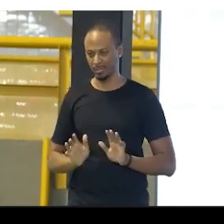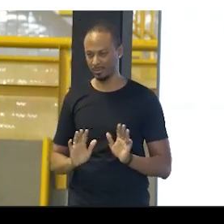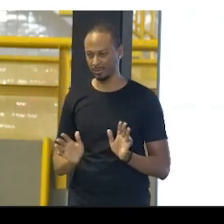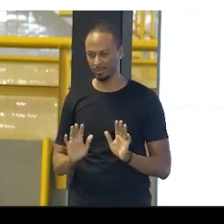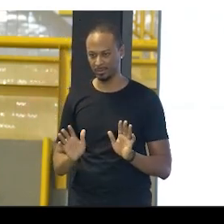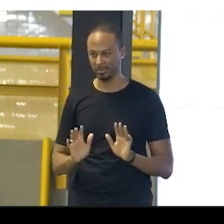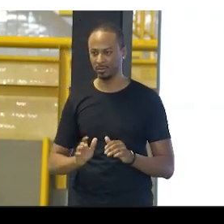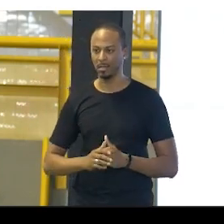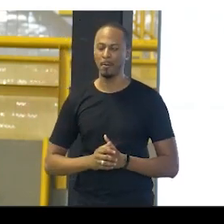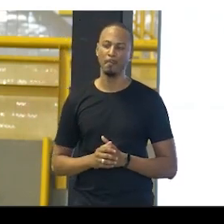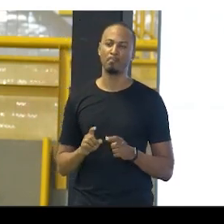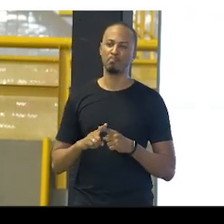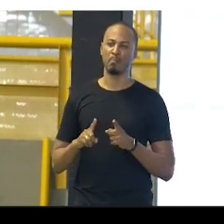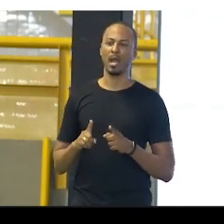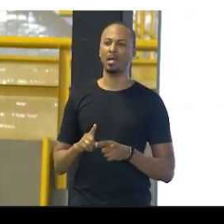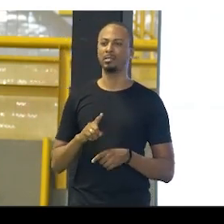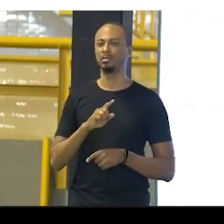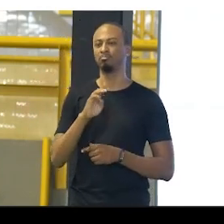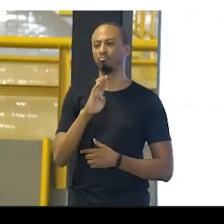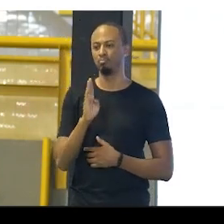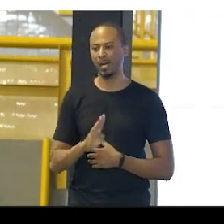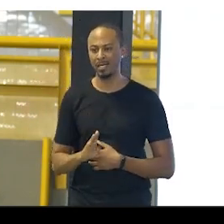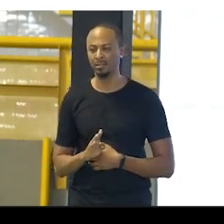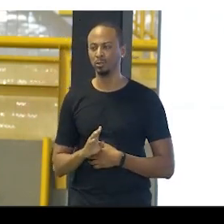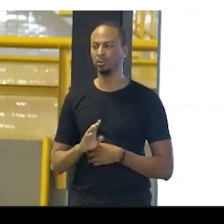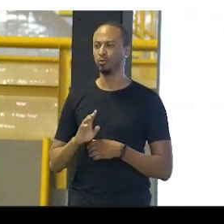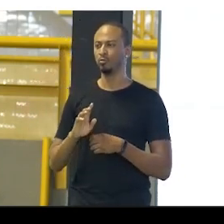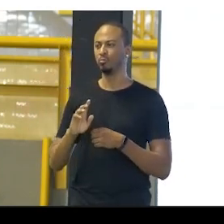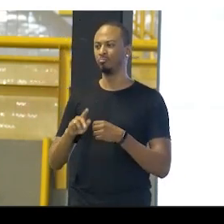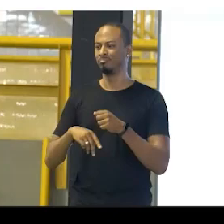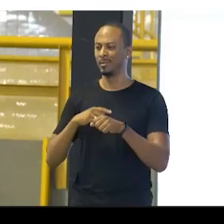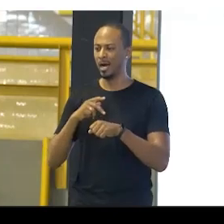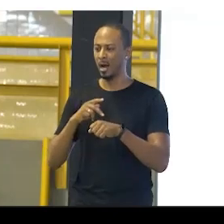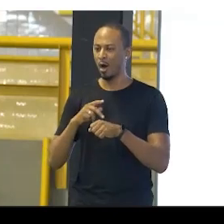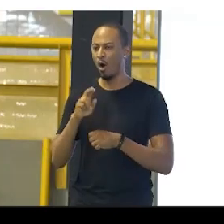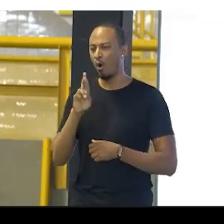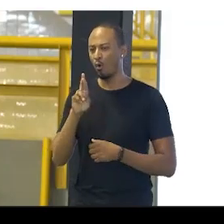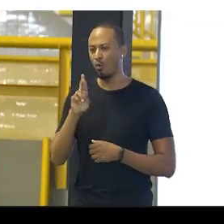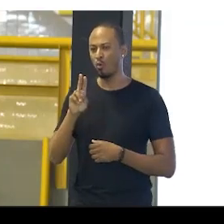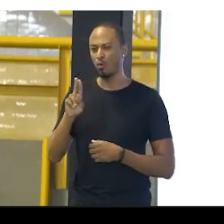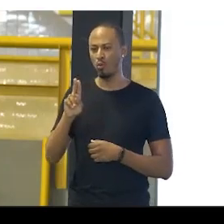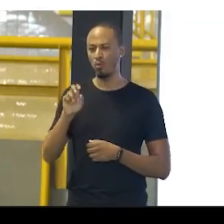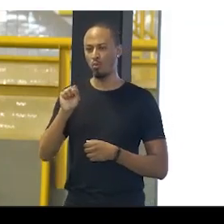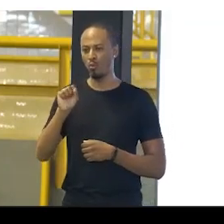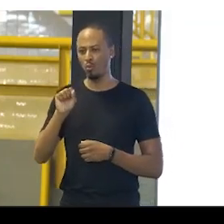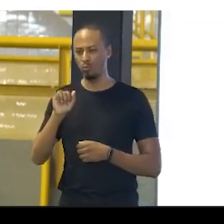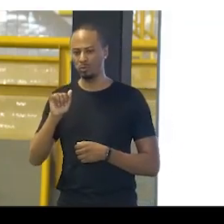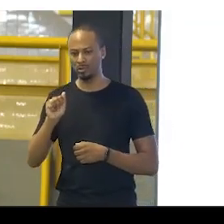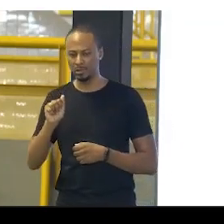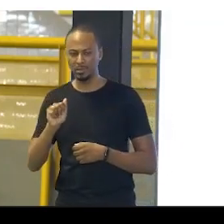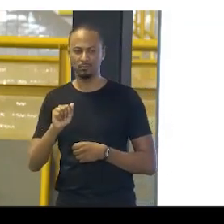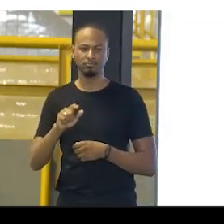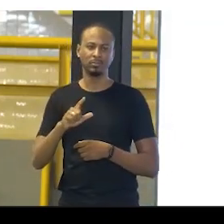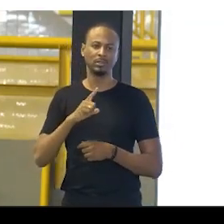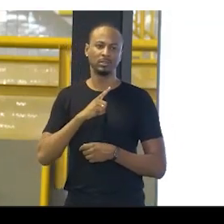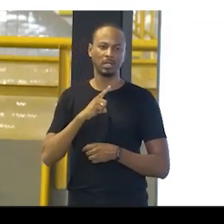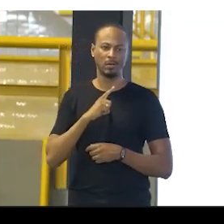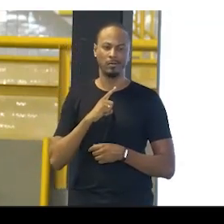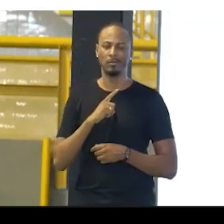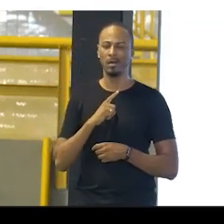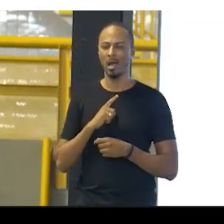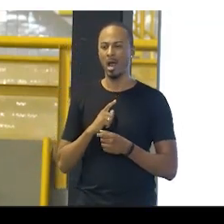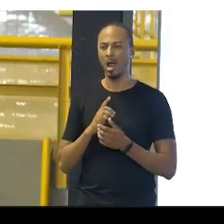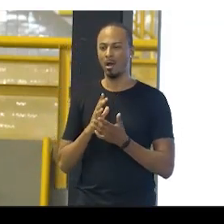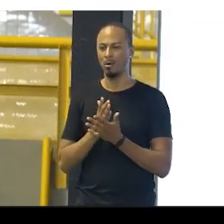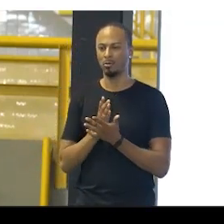Canadá, Rússia, Brasil, maior a possibilidade de você encontrar grandes recursos naturais. Então, sempre na dúvida,